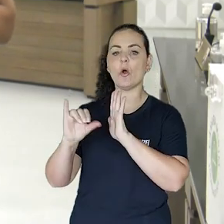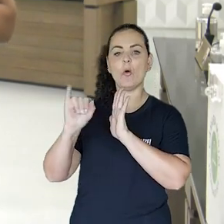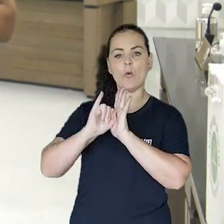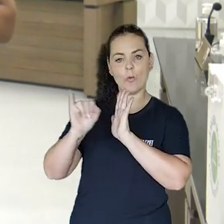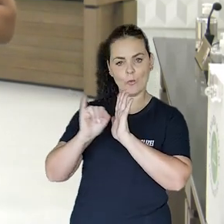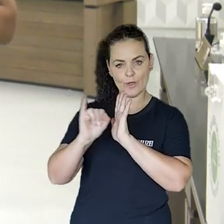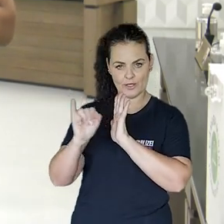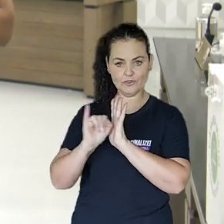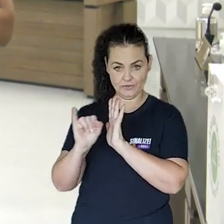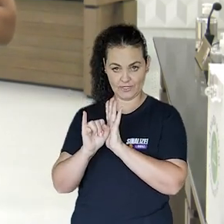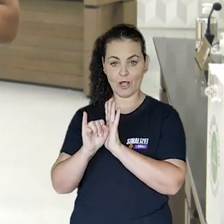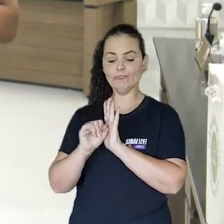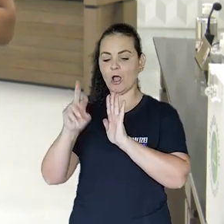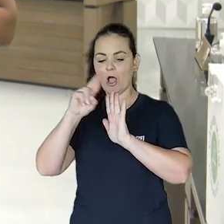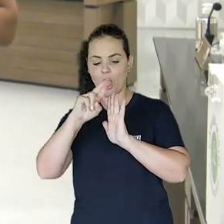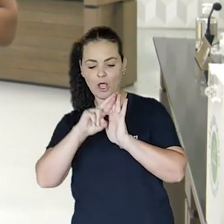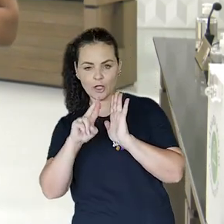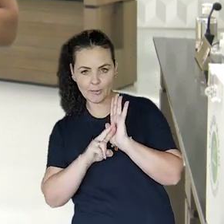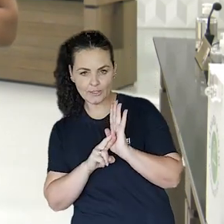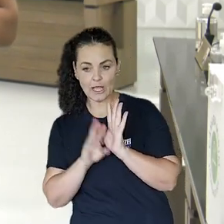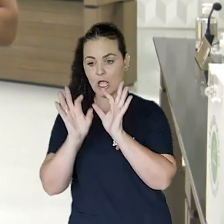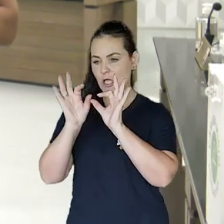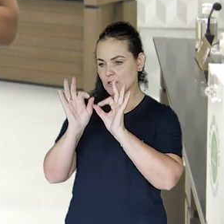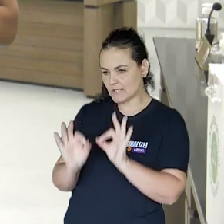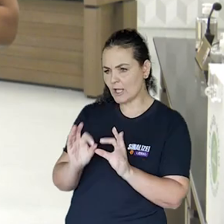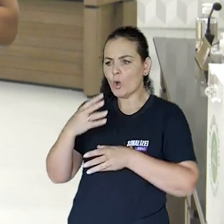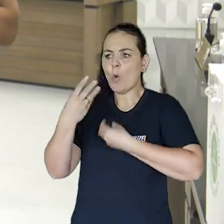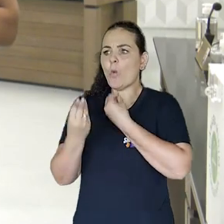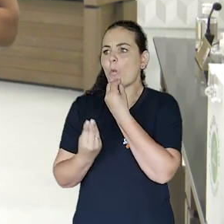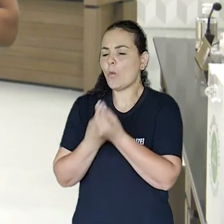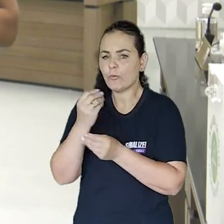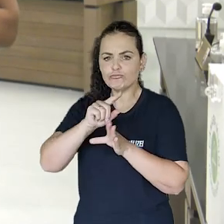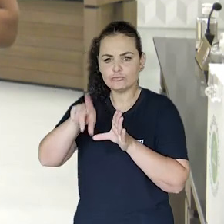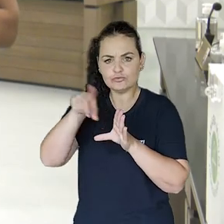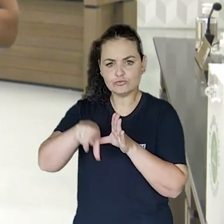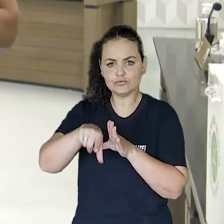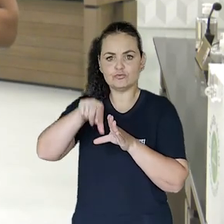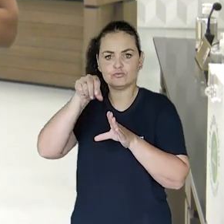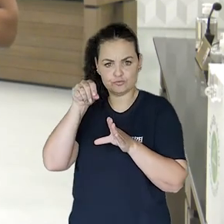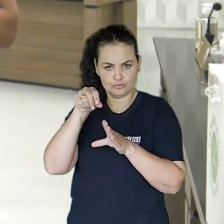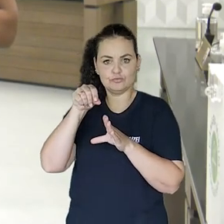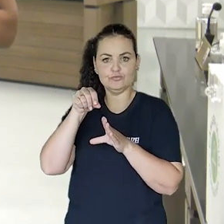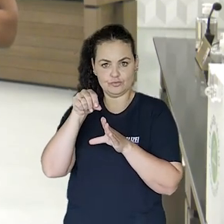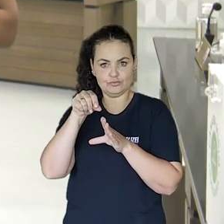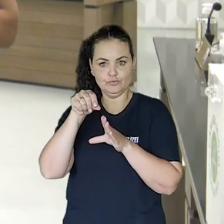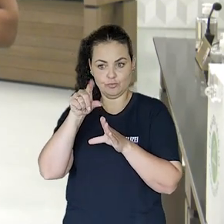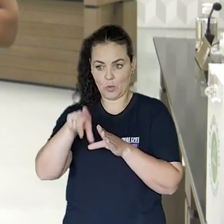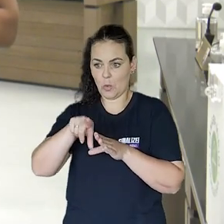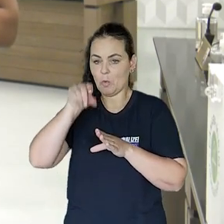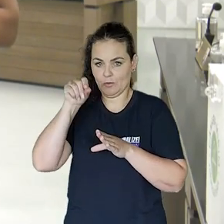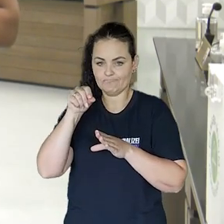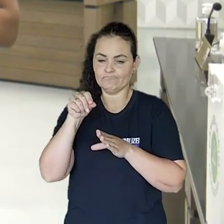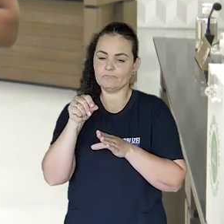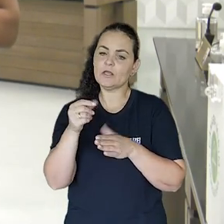processo, né, de inscrição, de sorteio, né, de tudo que a gente está fazendo nesse momento,